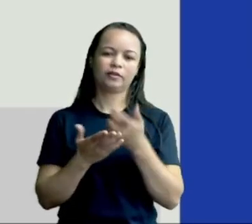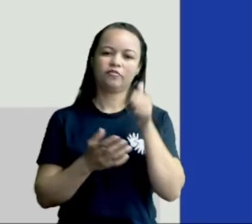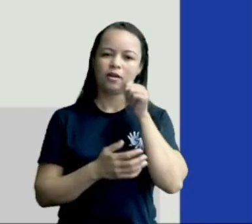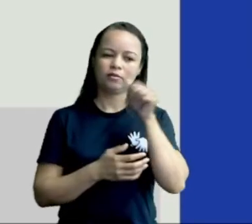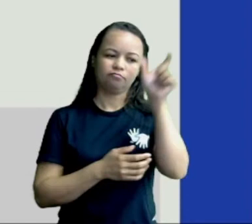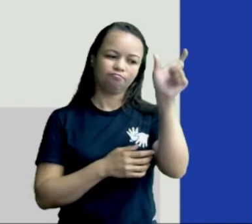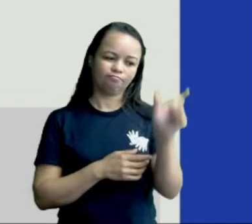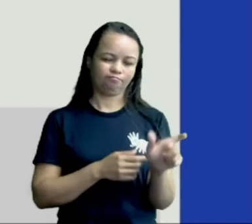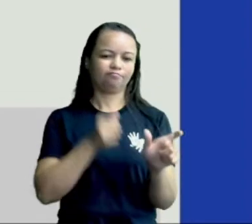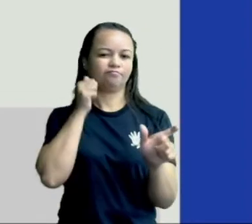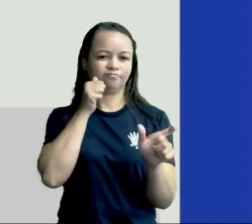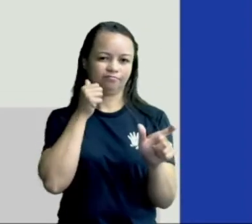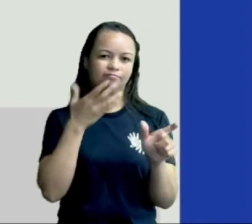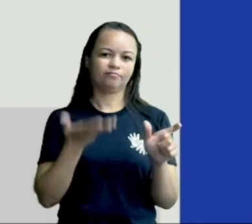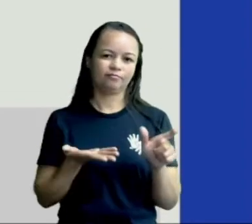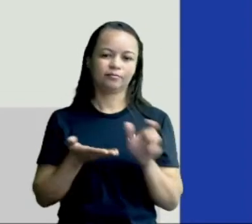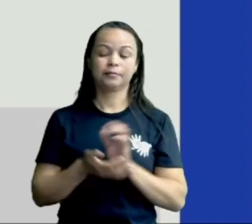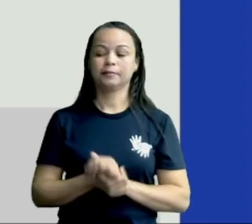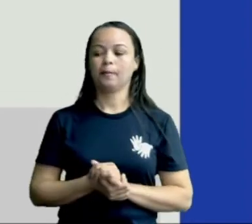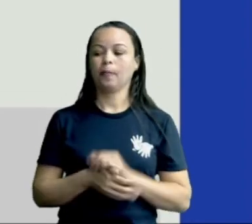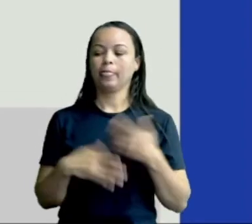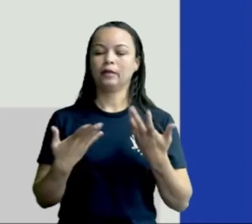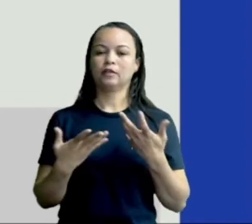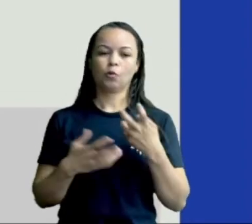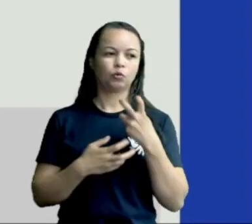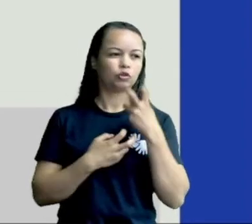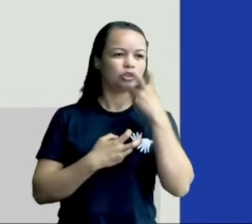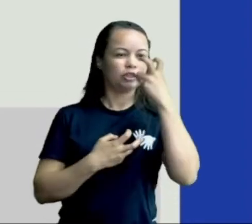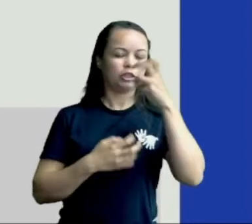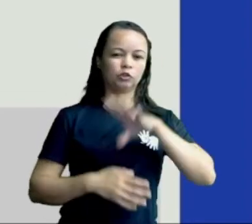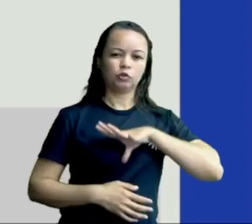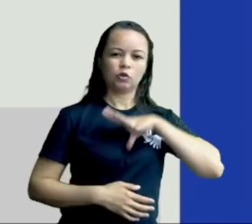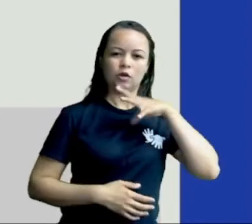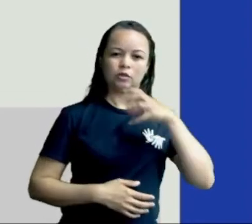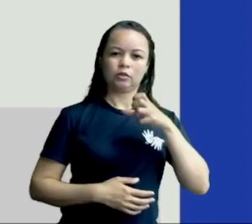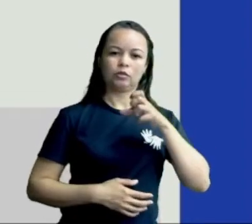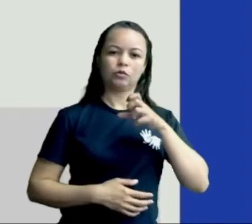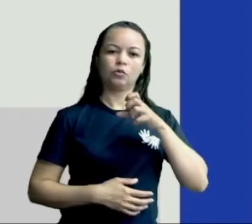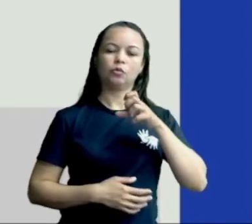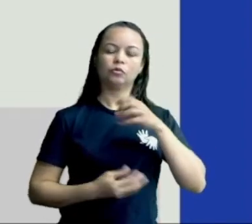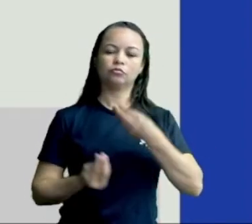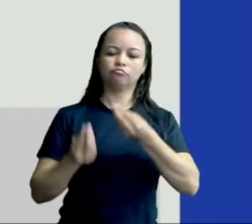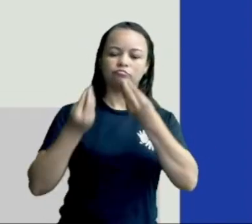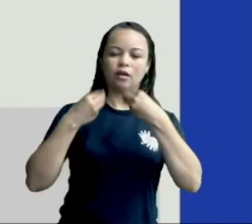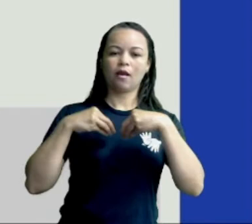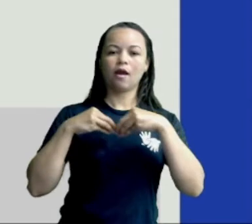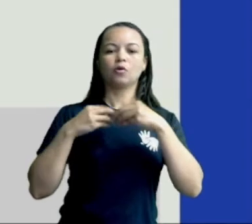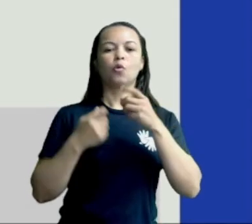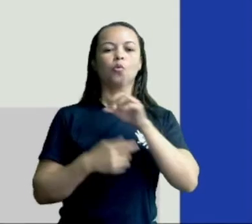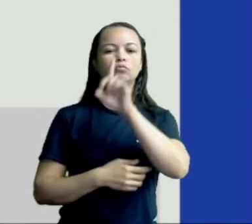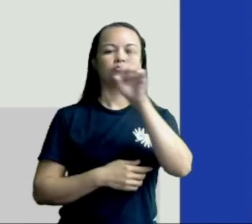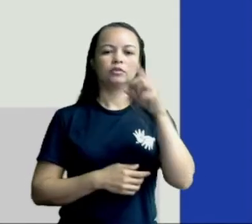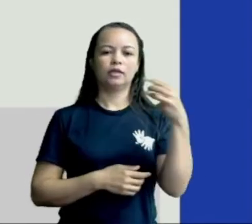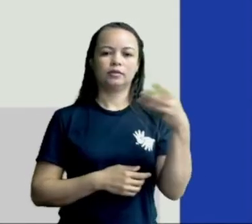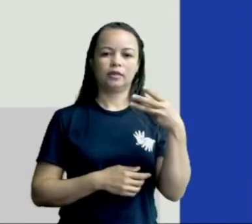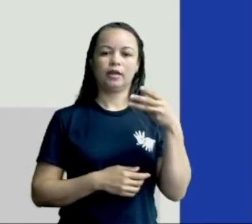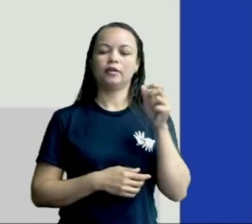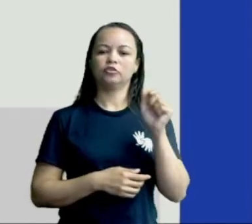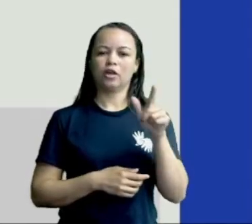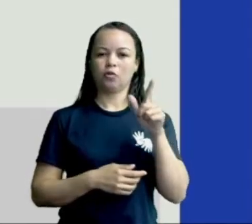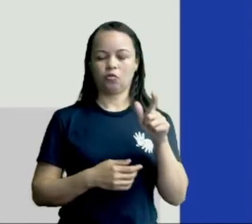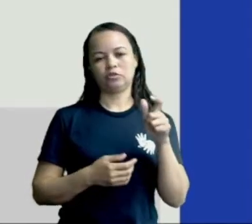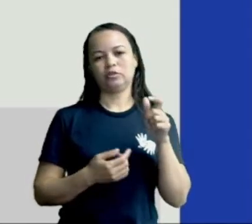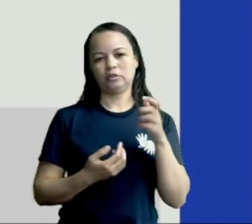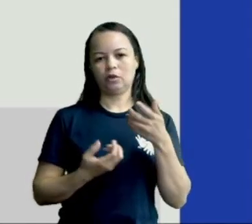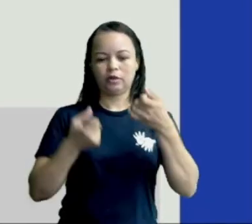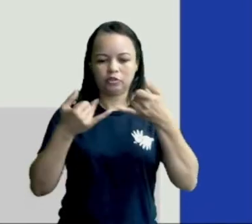que os filhos, o grito dos filhos denodados que nos legaram o 3 de agosto. Então ele se refere mais uma vez ao Monte